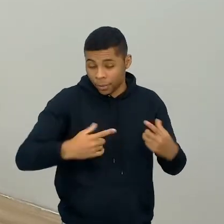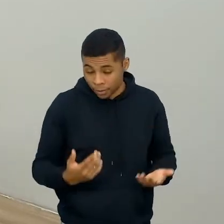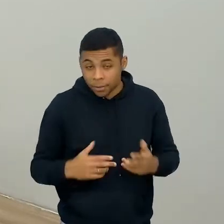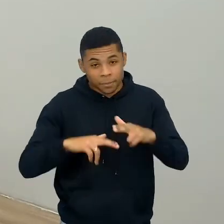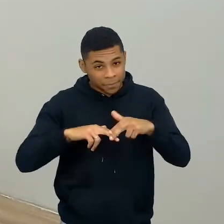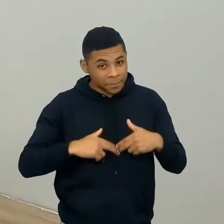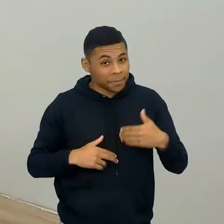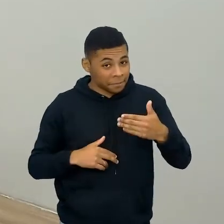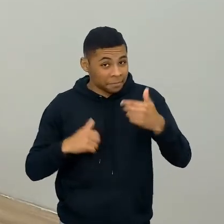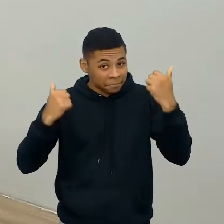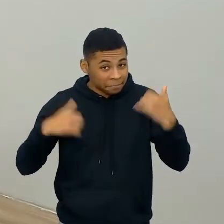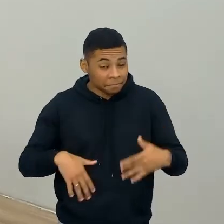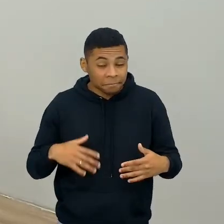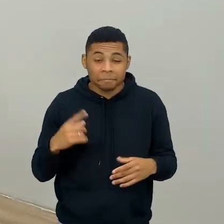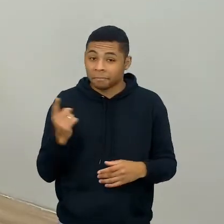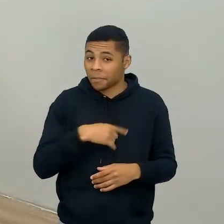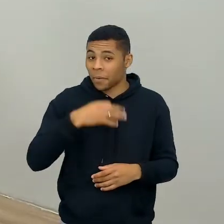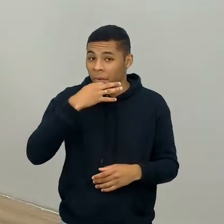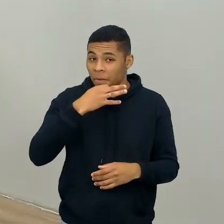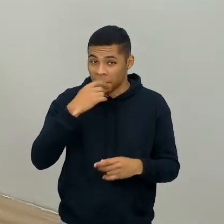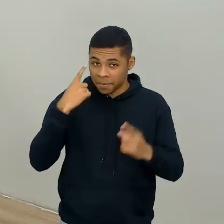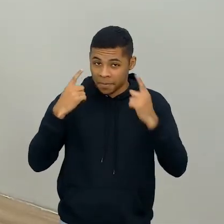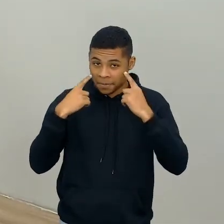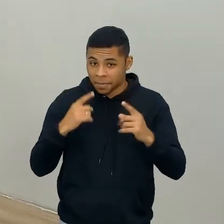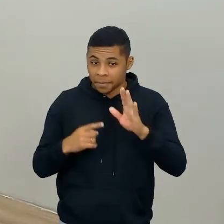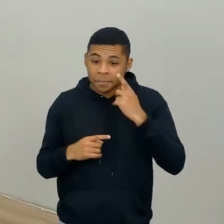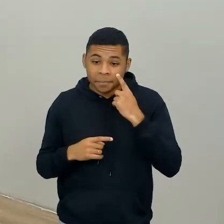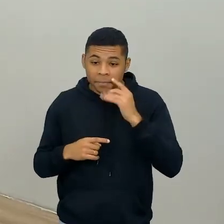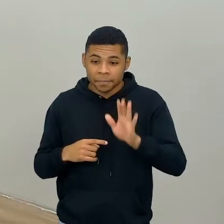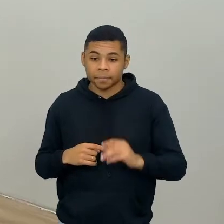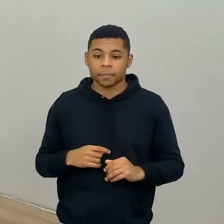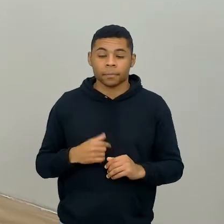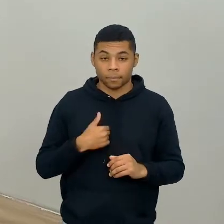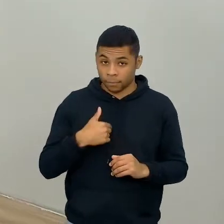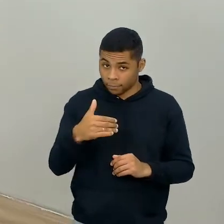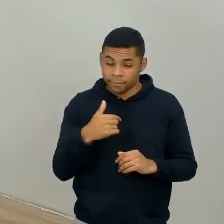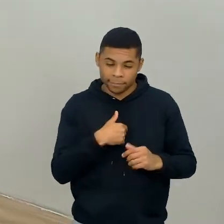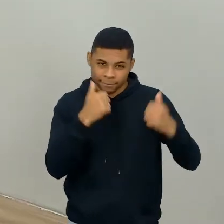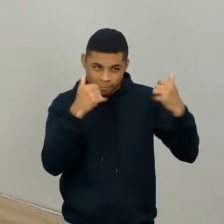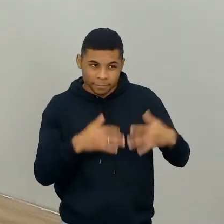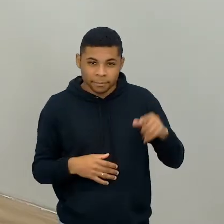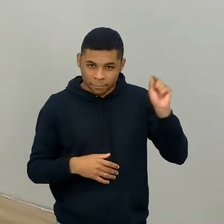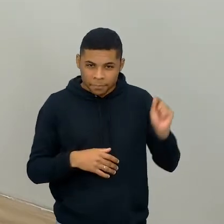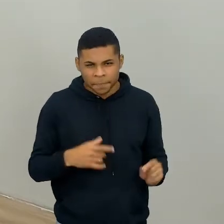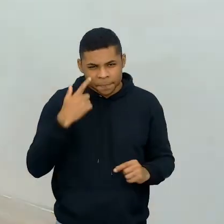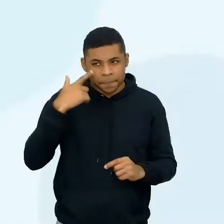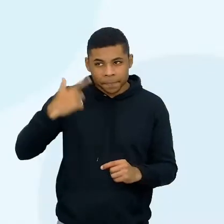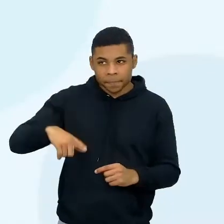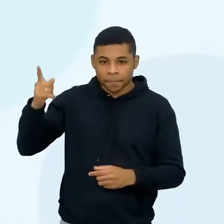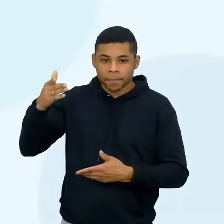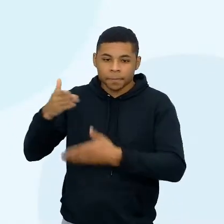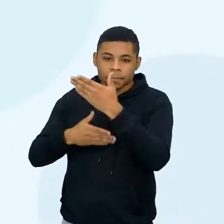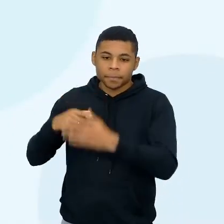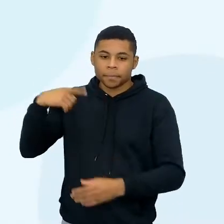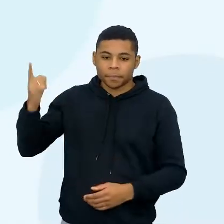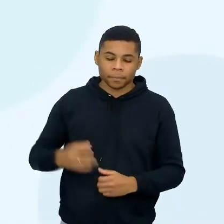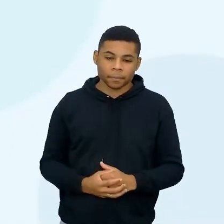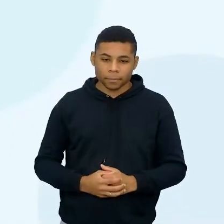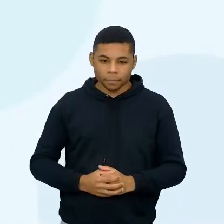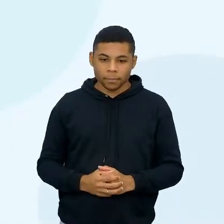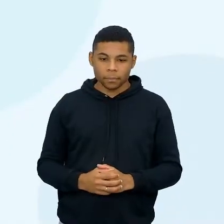os nossos comentários. E eu vou associar isso, vamos pro LED, produção, bota lá no LED, olha